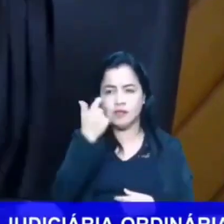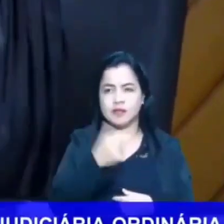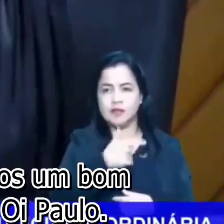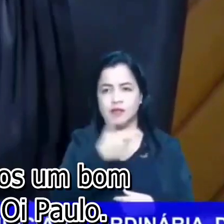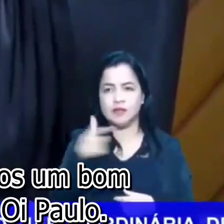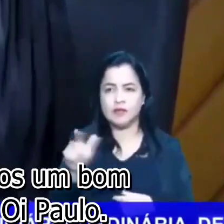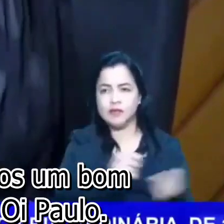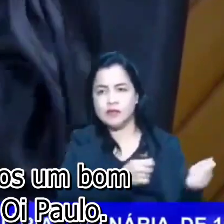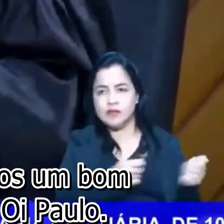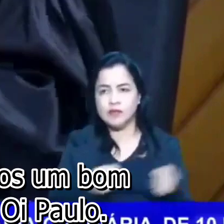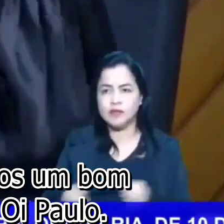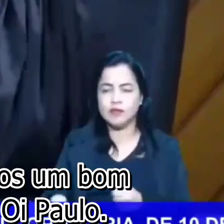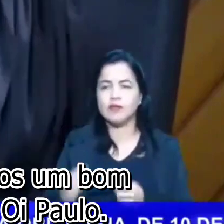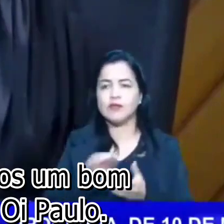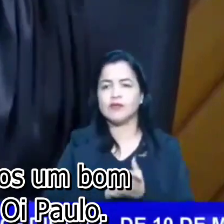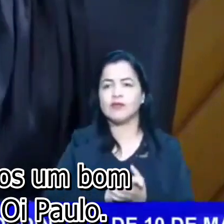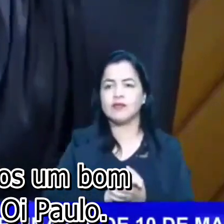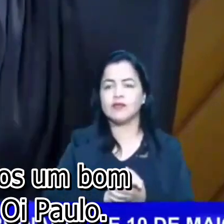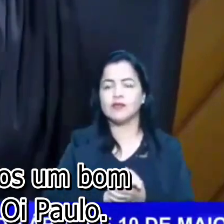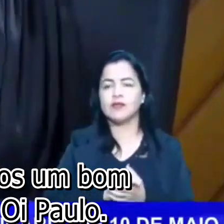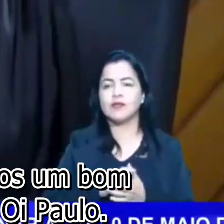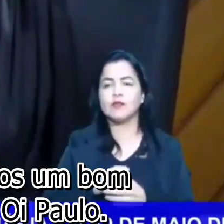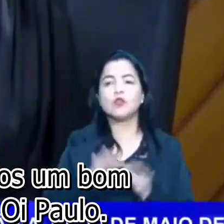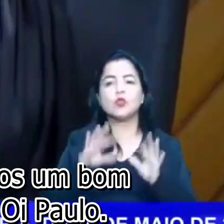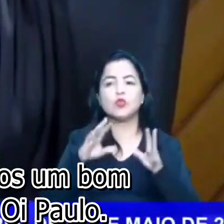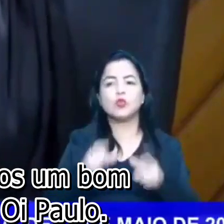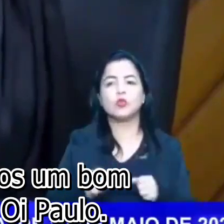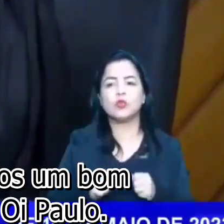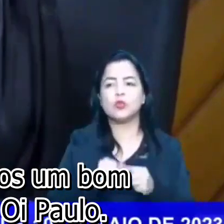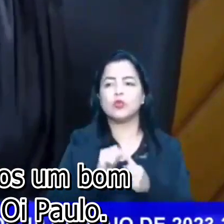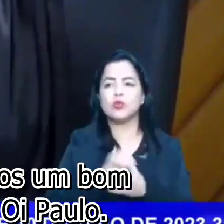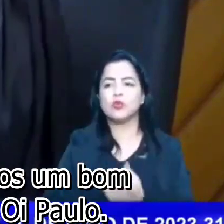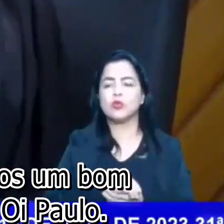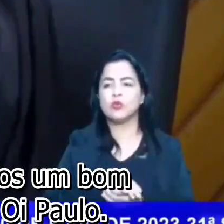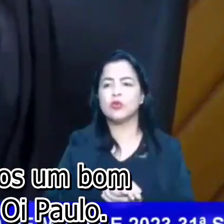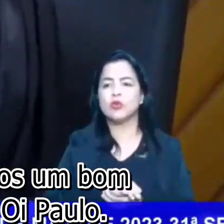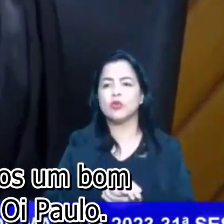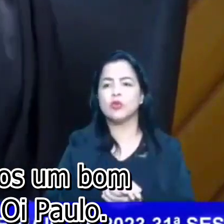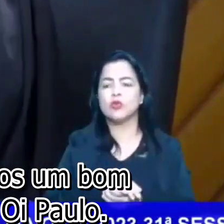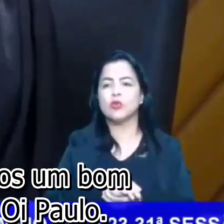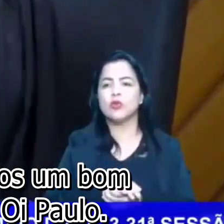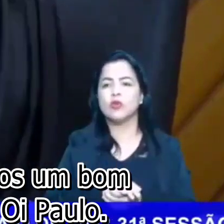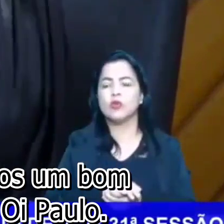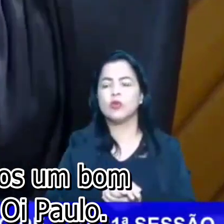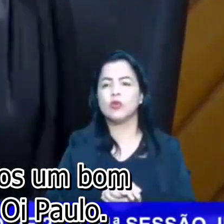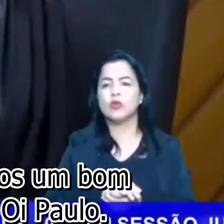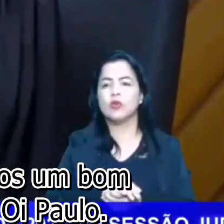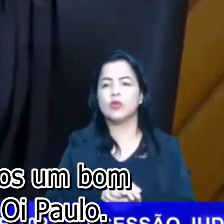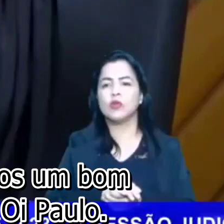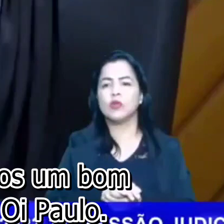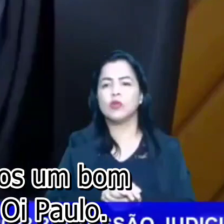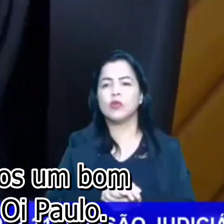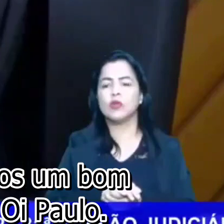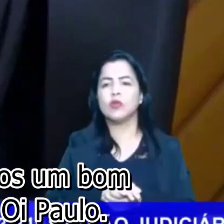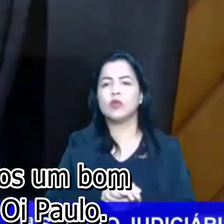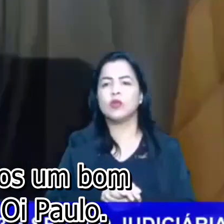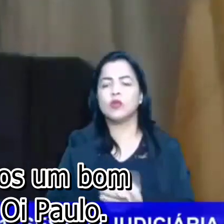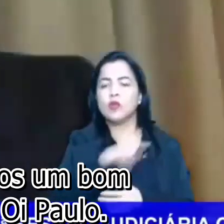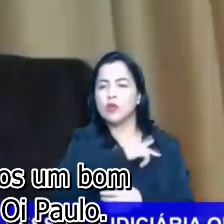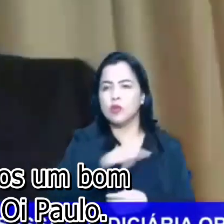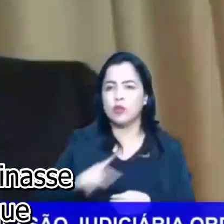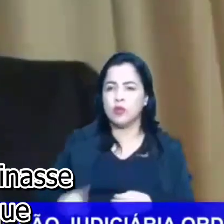outra sessão nossa judiciária, tá? Tenham todos um bom resto do dia. Oi. Presidente, Oi, Paulo Paulo. Madeira. Oi, Paulo.